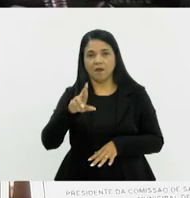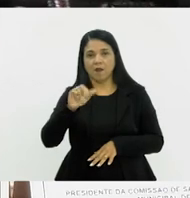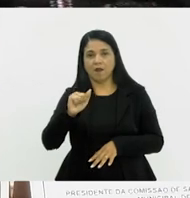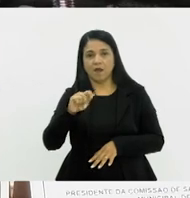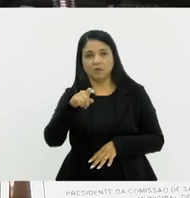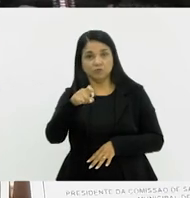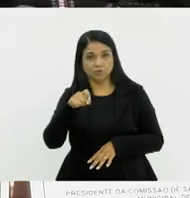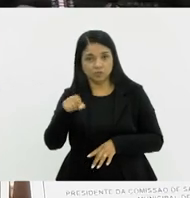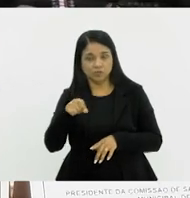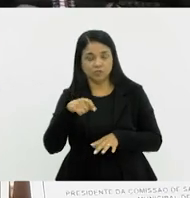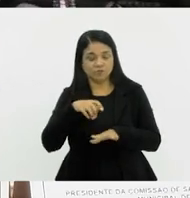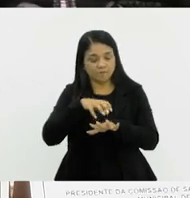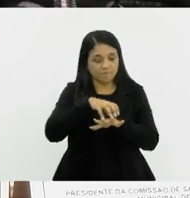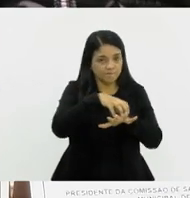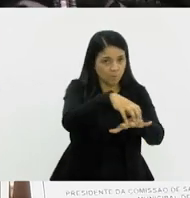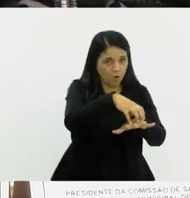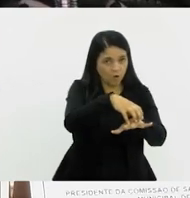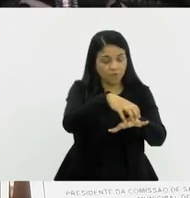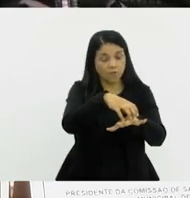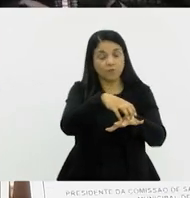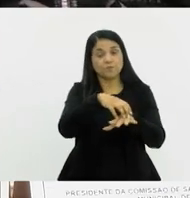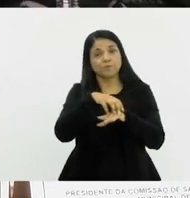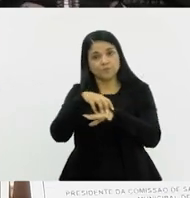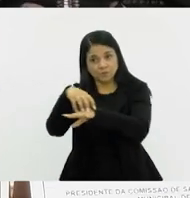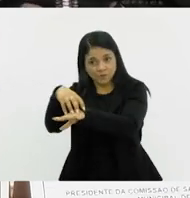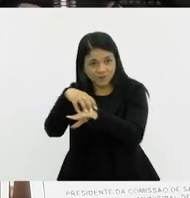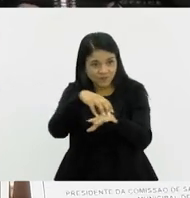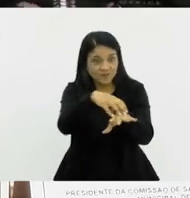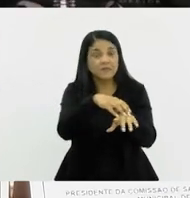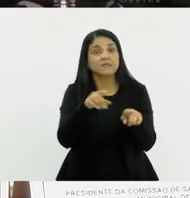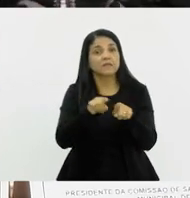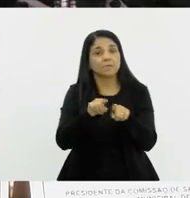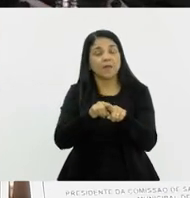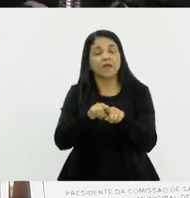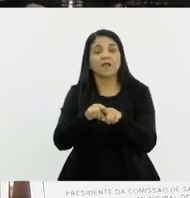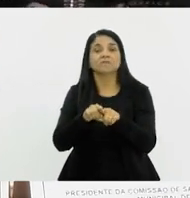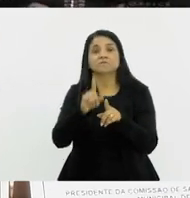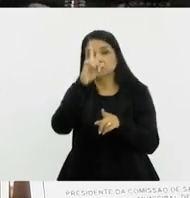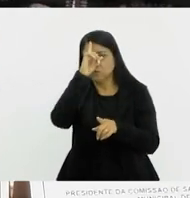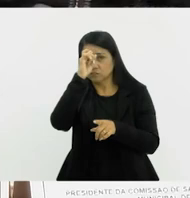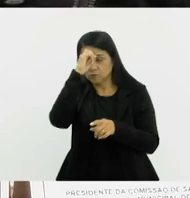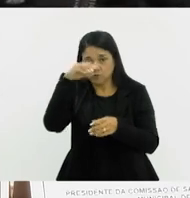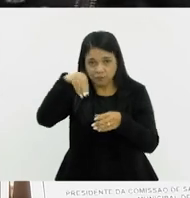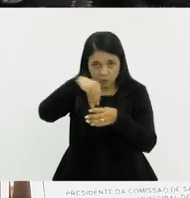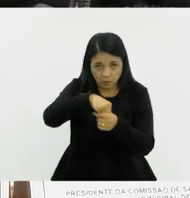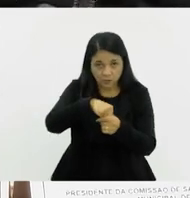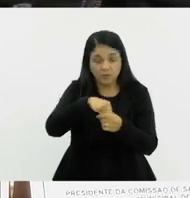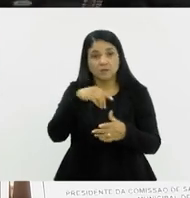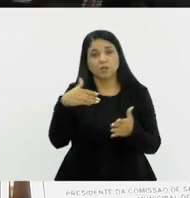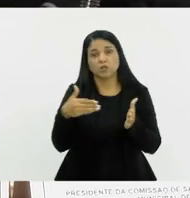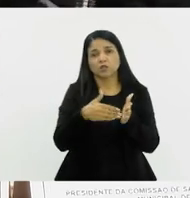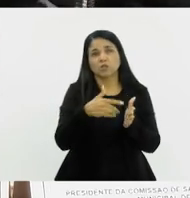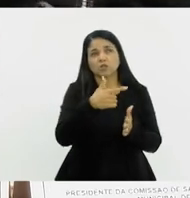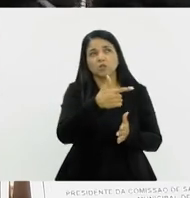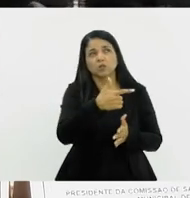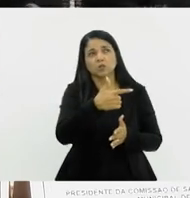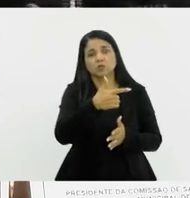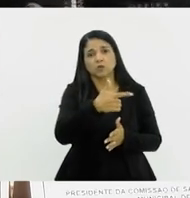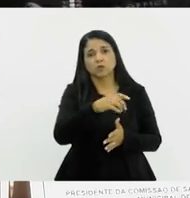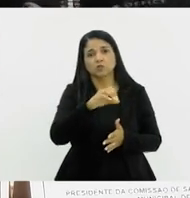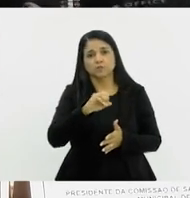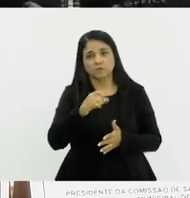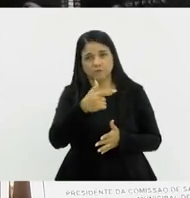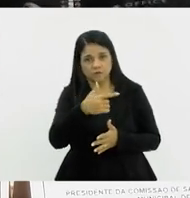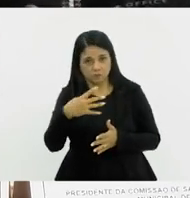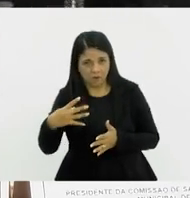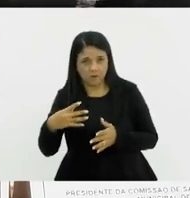sanatório, raio-x móvel e raio-x fixo. Né, isso está previsto até julho de 2024, isso está concluído. A gente já tem